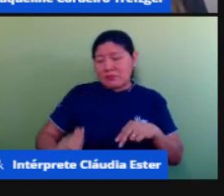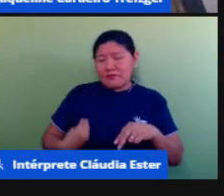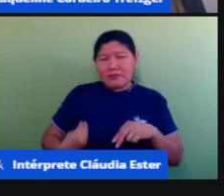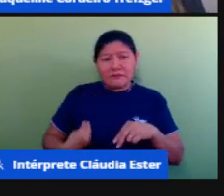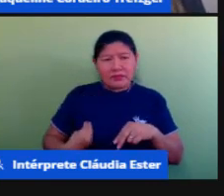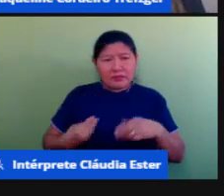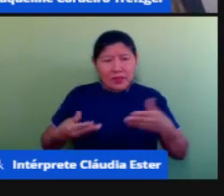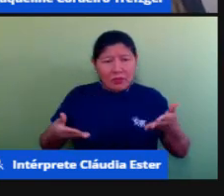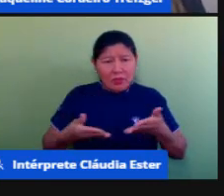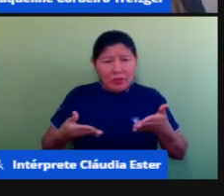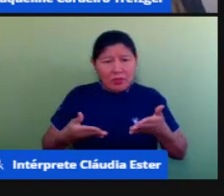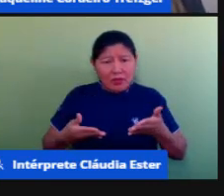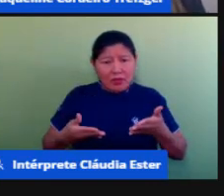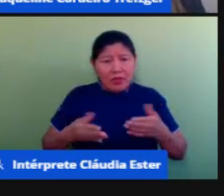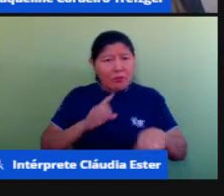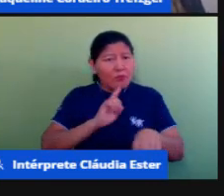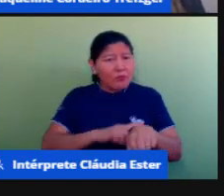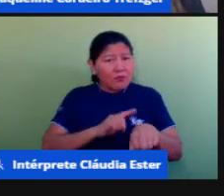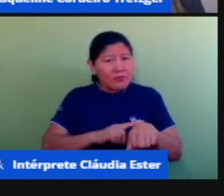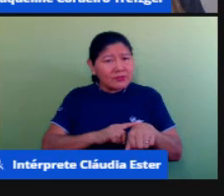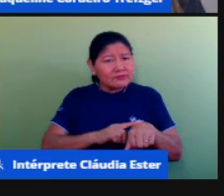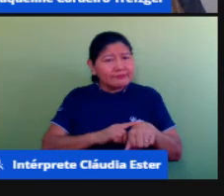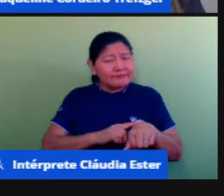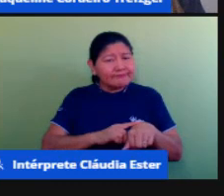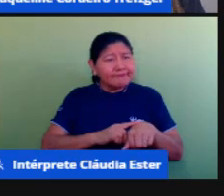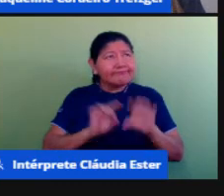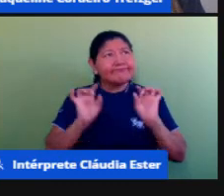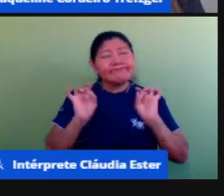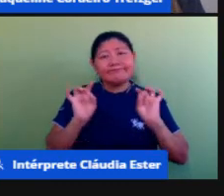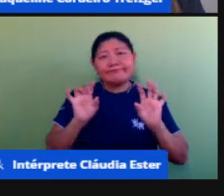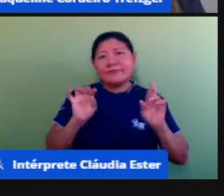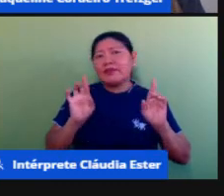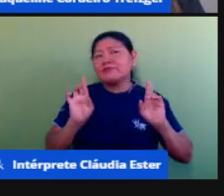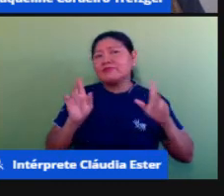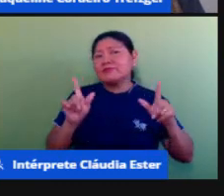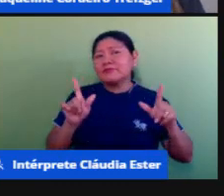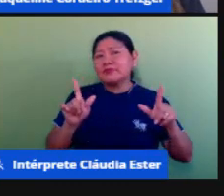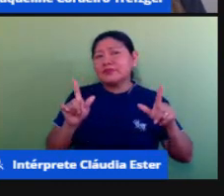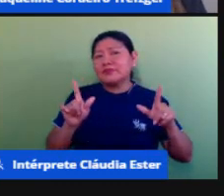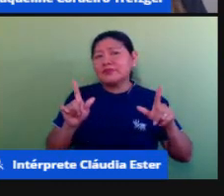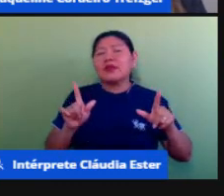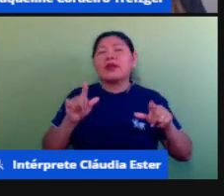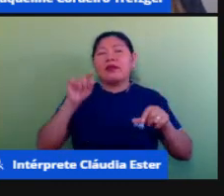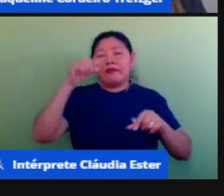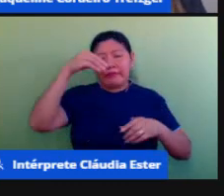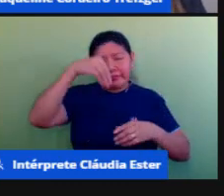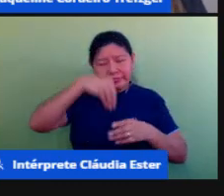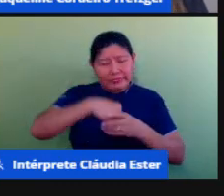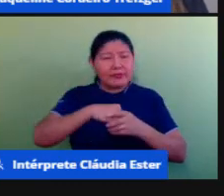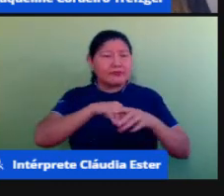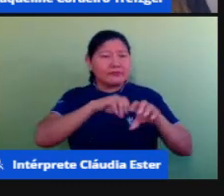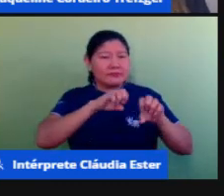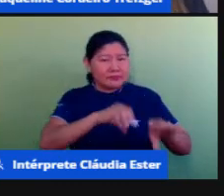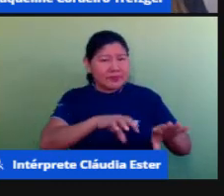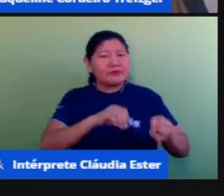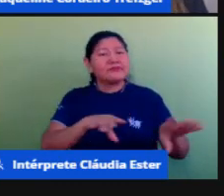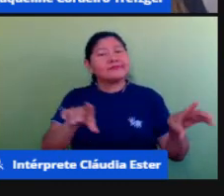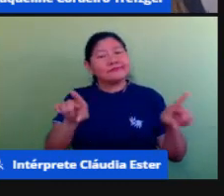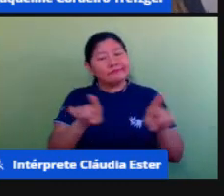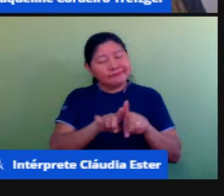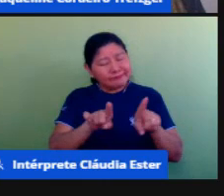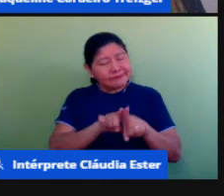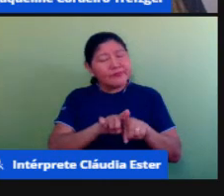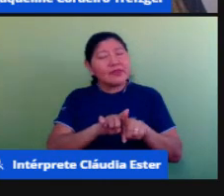bem peculiar, em diversos aspectos, estamos vivenciando o cenário da educação, é a avaliação, é o que é